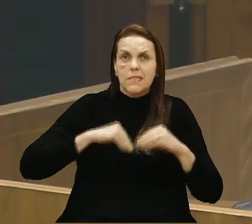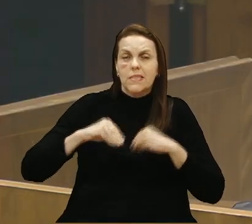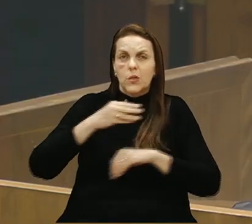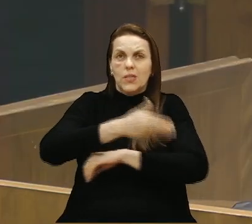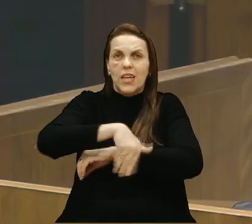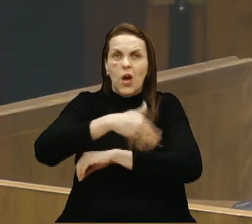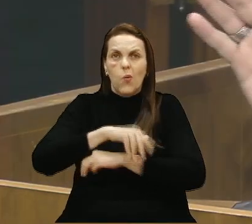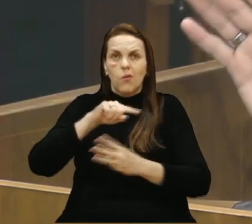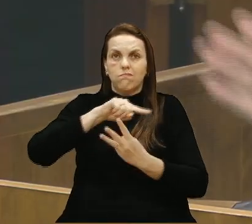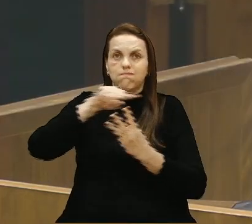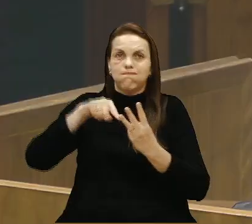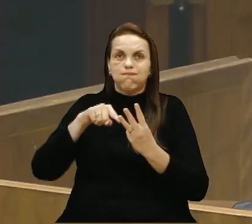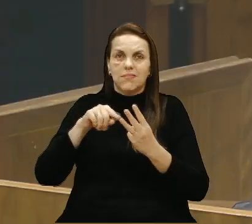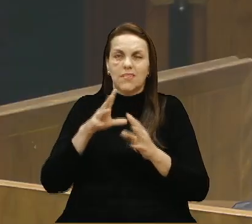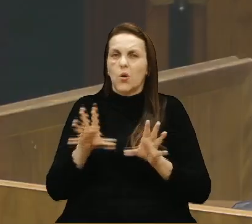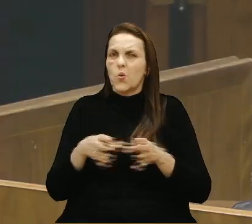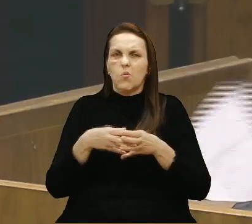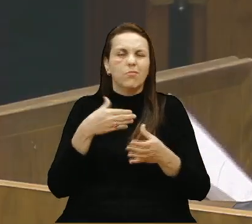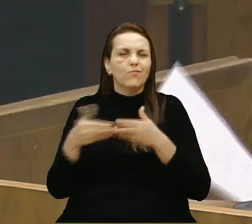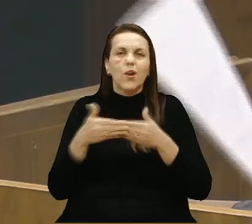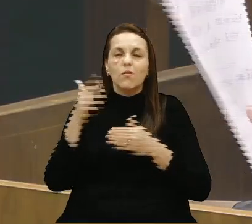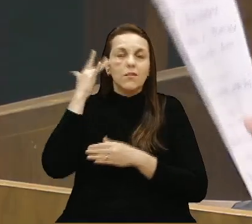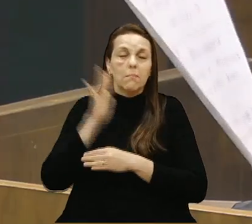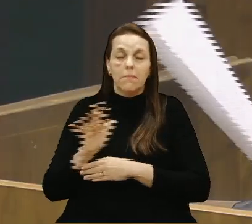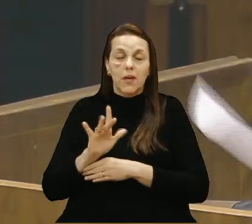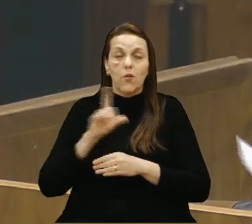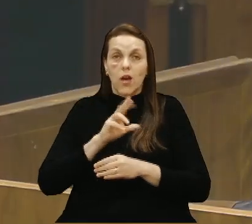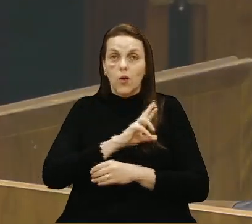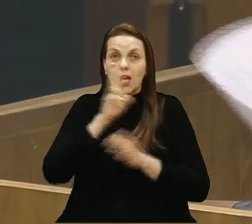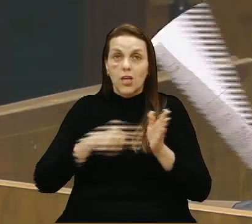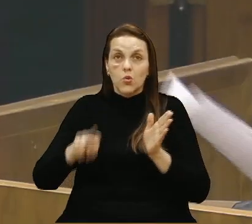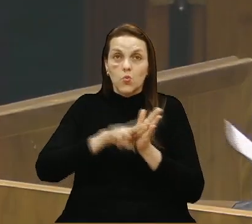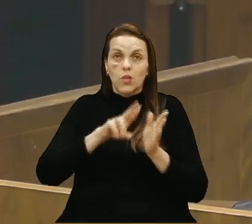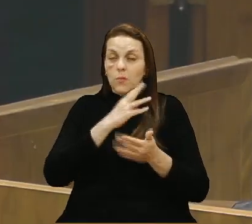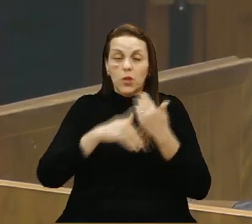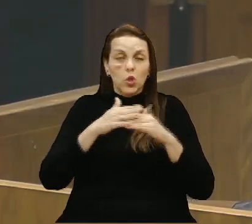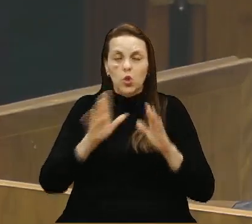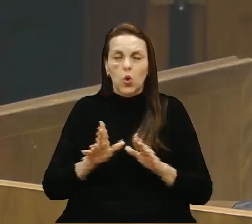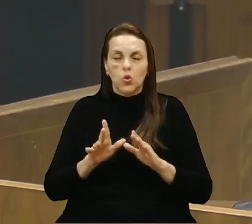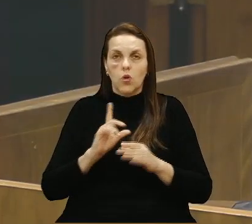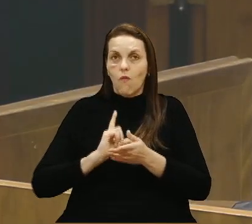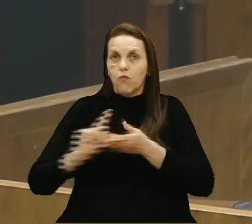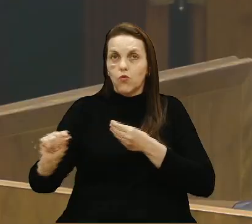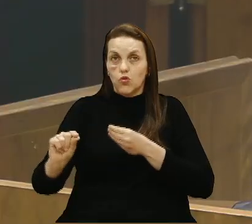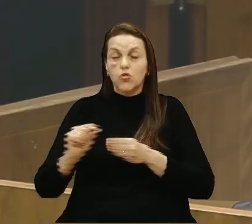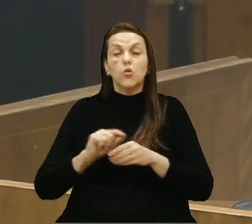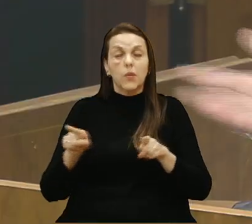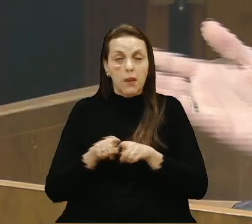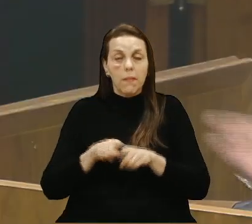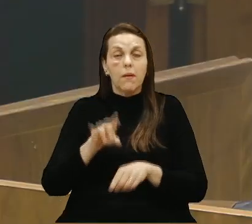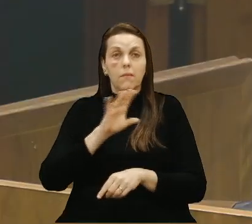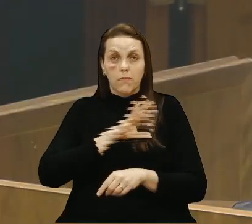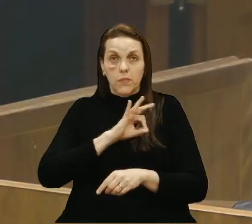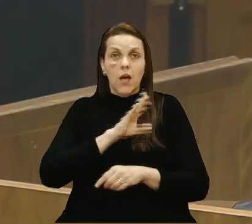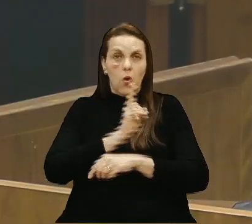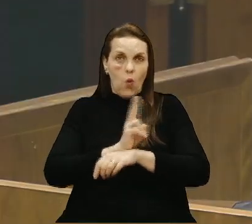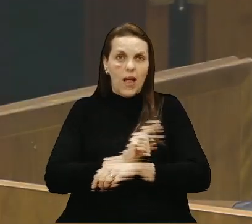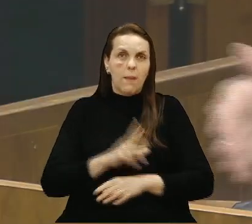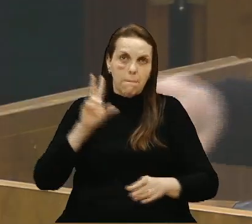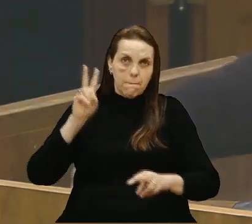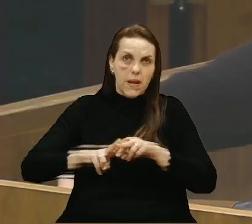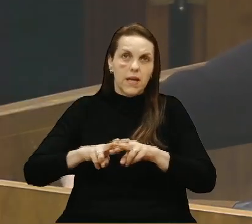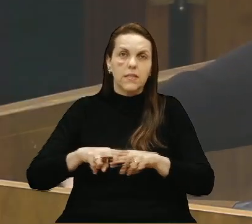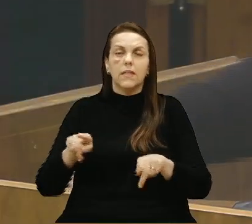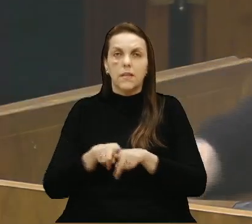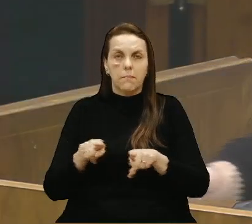3 públicos. Mas eu não quero saber, eu quero um resultado para esses 3 públicos. O que está foragido, que a Guarda Municipal prenda, como já prendeu mais de 80 esse ano. O